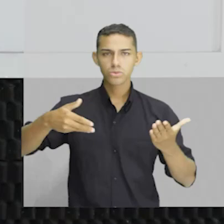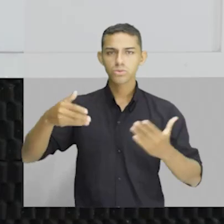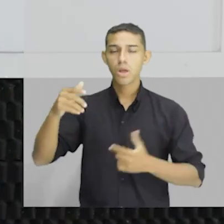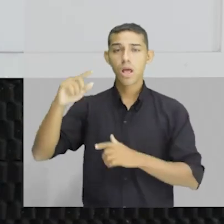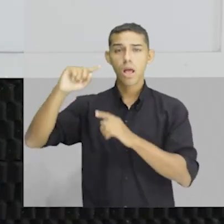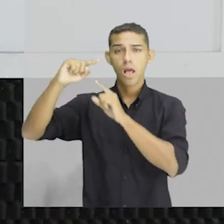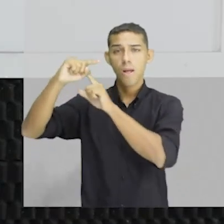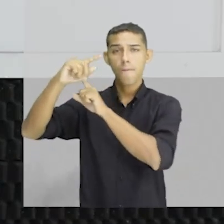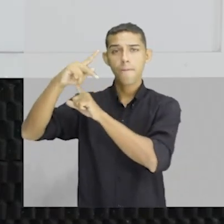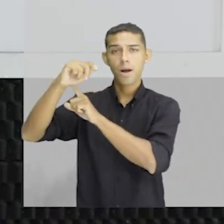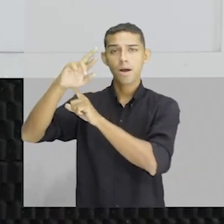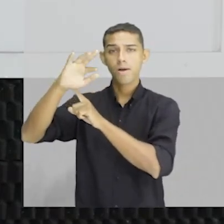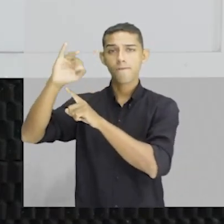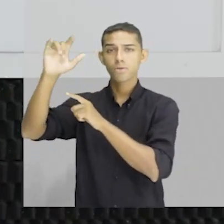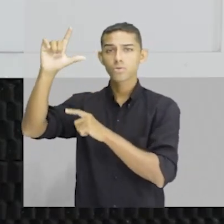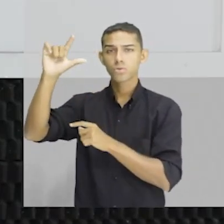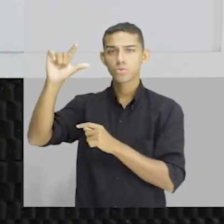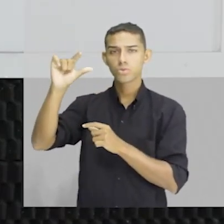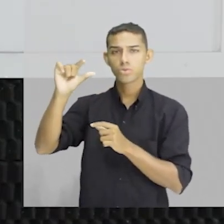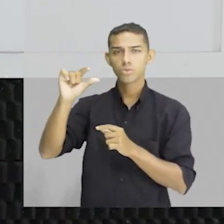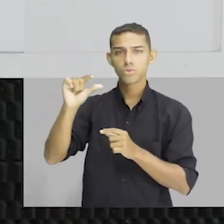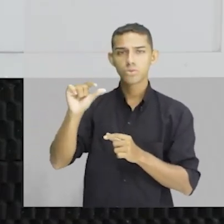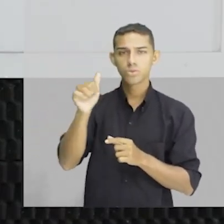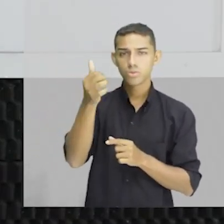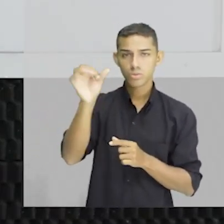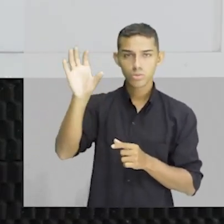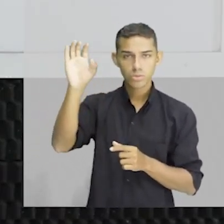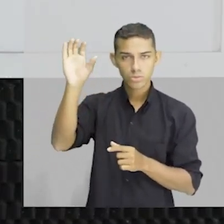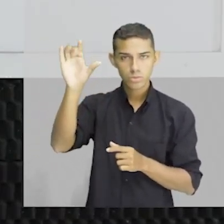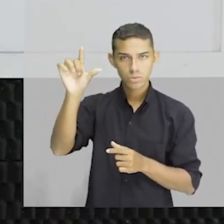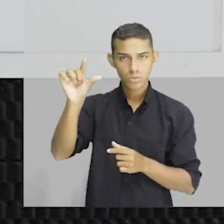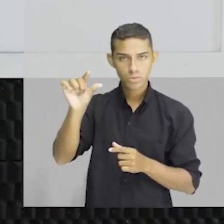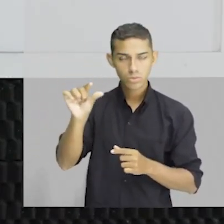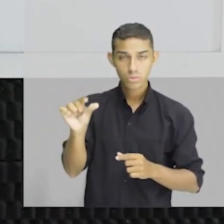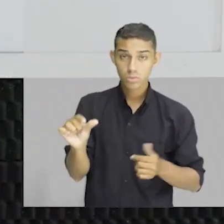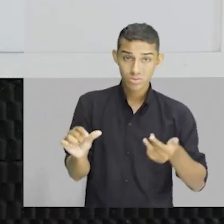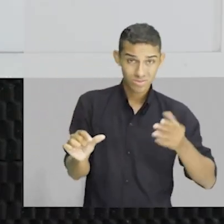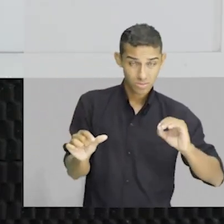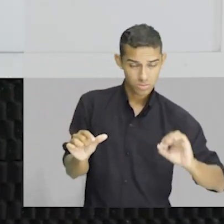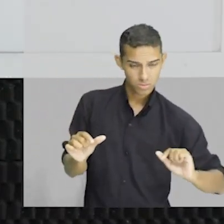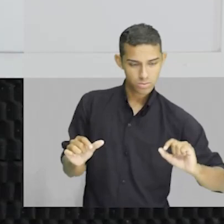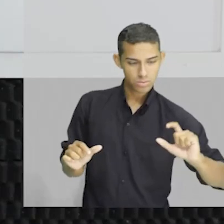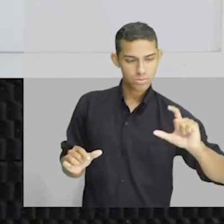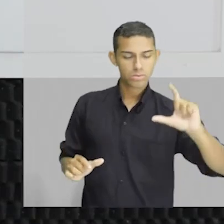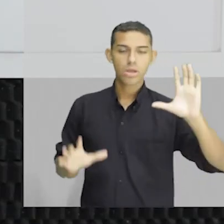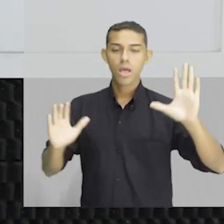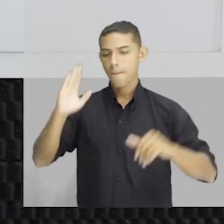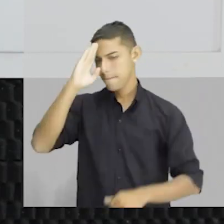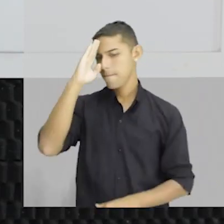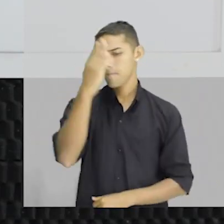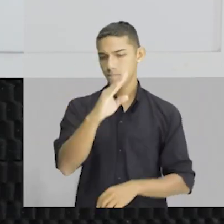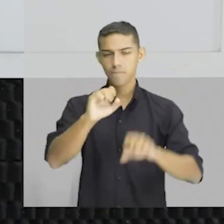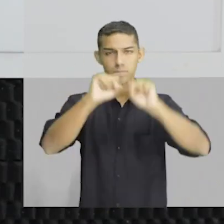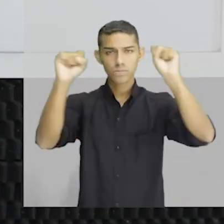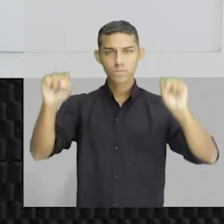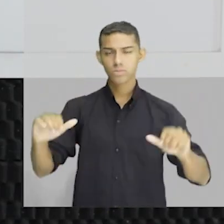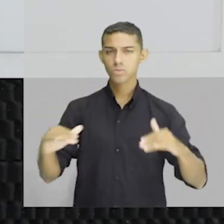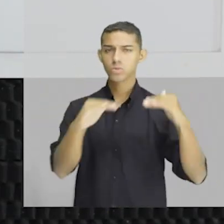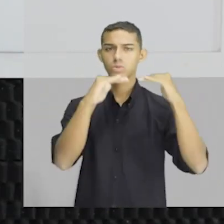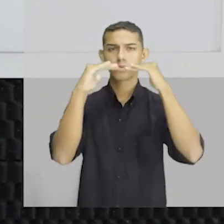resolvida por uma coisa que nós chamamos de princípio da Igualdade das trocas de calor diz assim ó em um sistema fechado